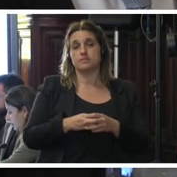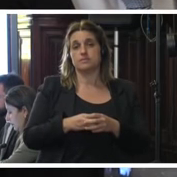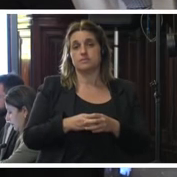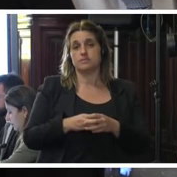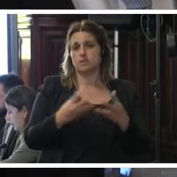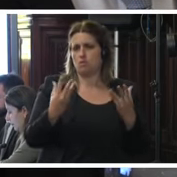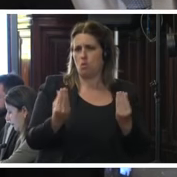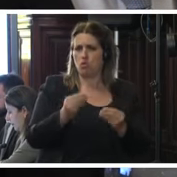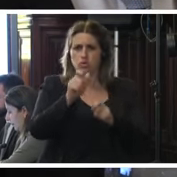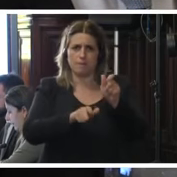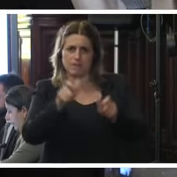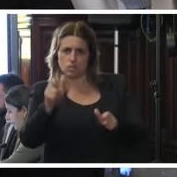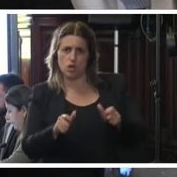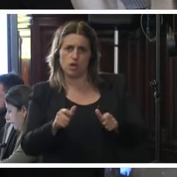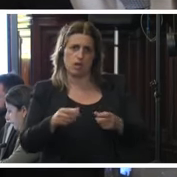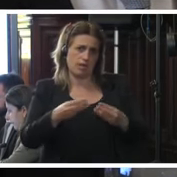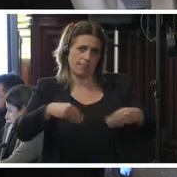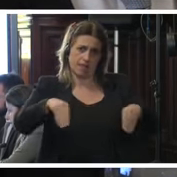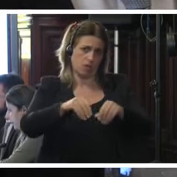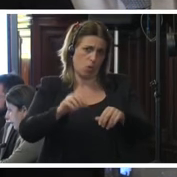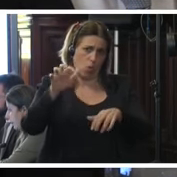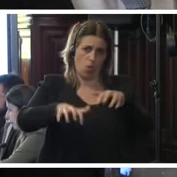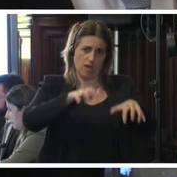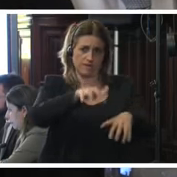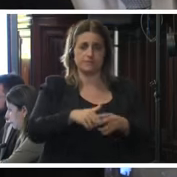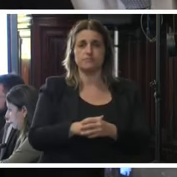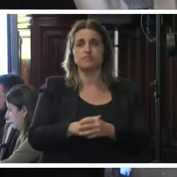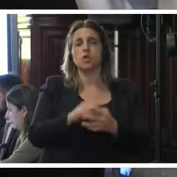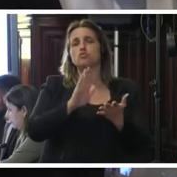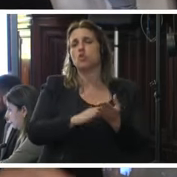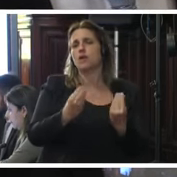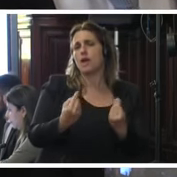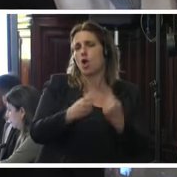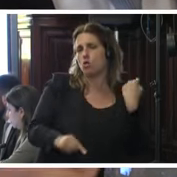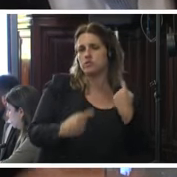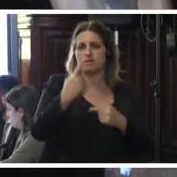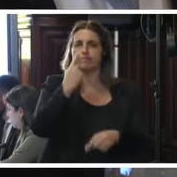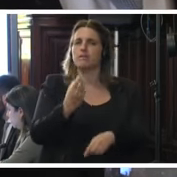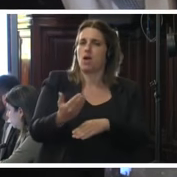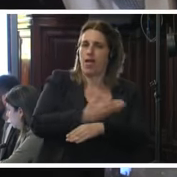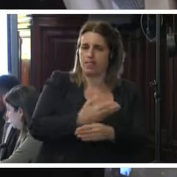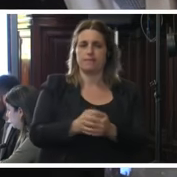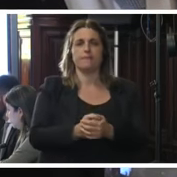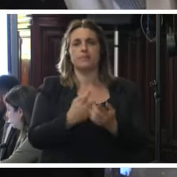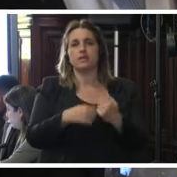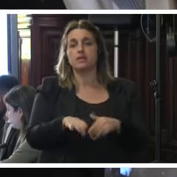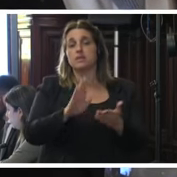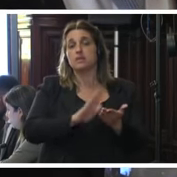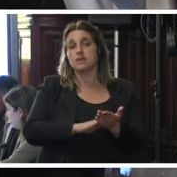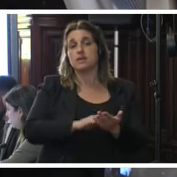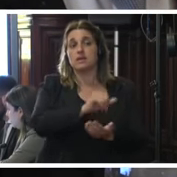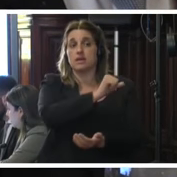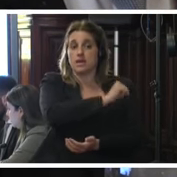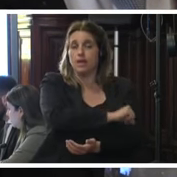específicas de aprimoramento na investigação criminal e da perícia técnica no Rio de Janeiro, em casos de homicídios decorrentes de intervenção